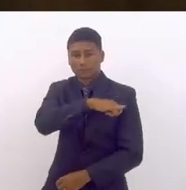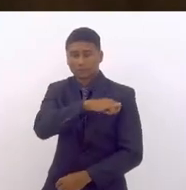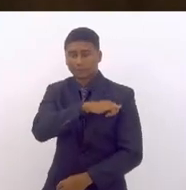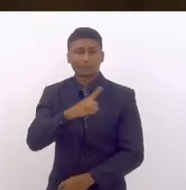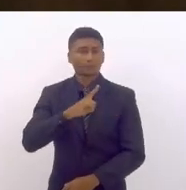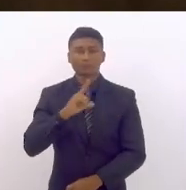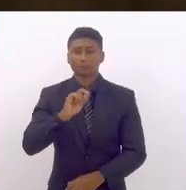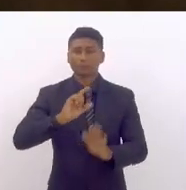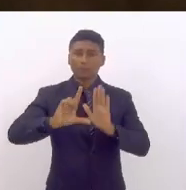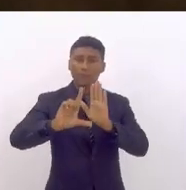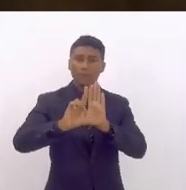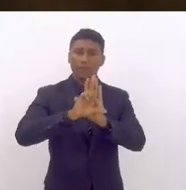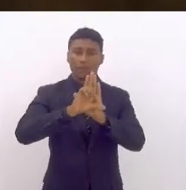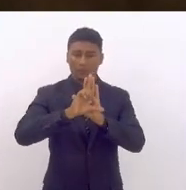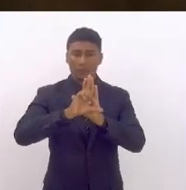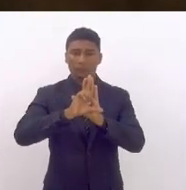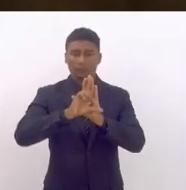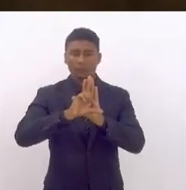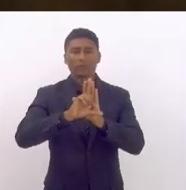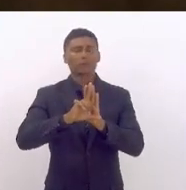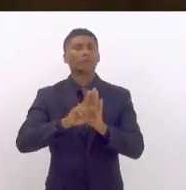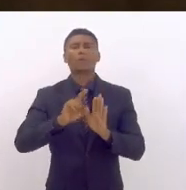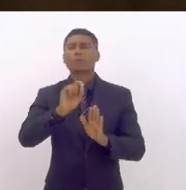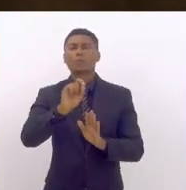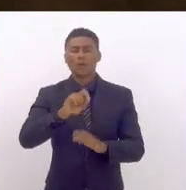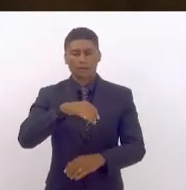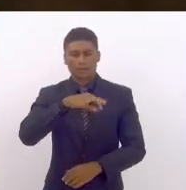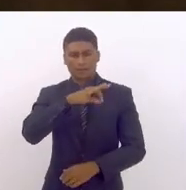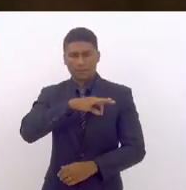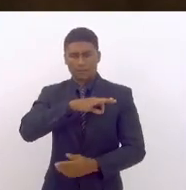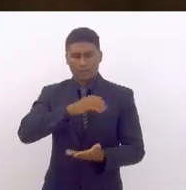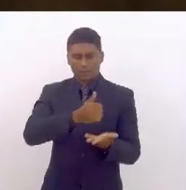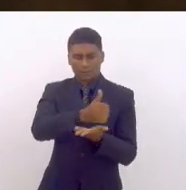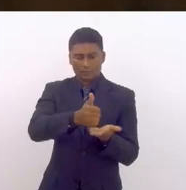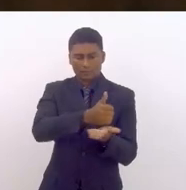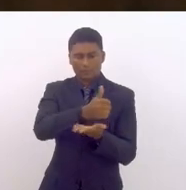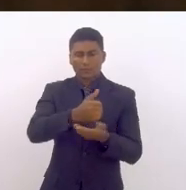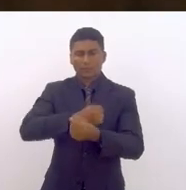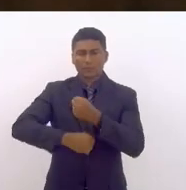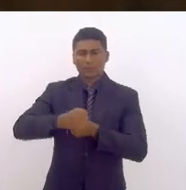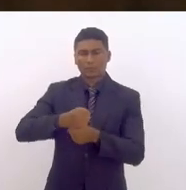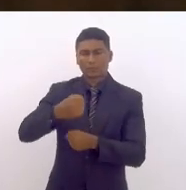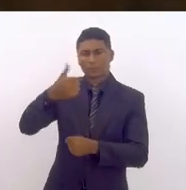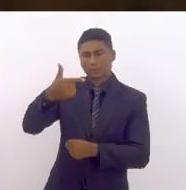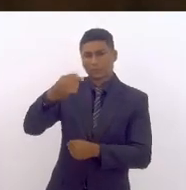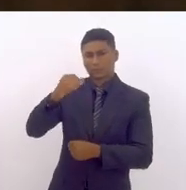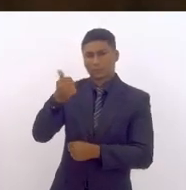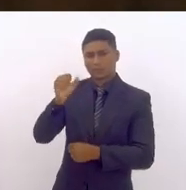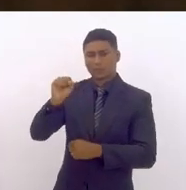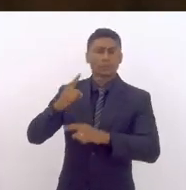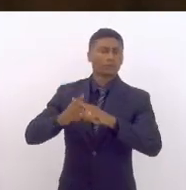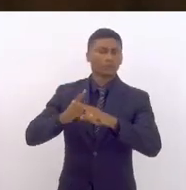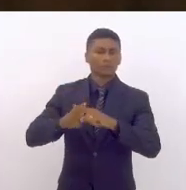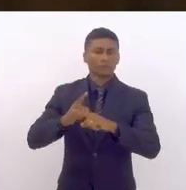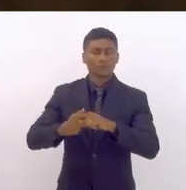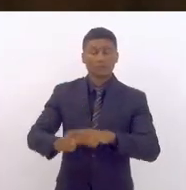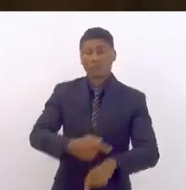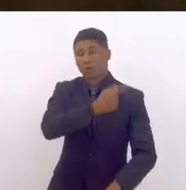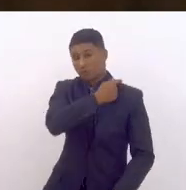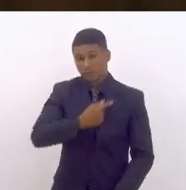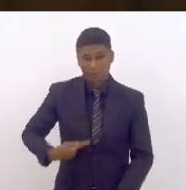do piso salarial de 2018, porque tanto o governador Wilson Witzel, que